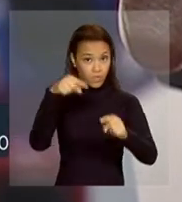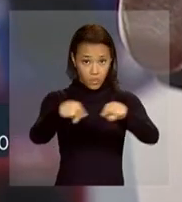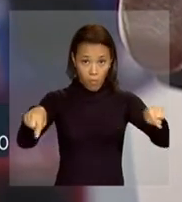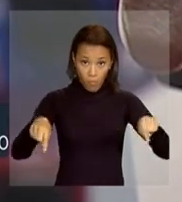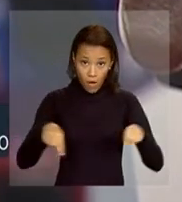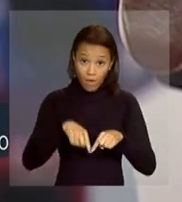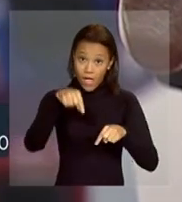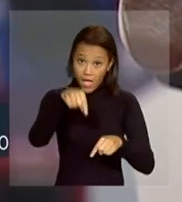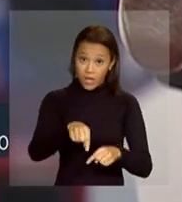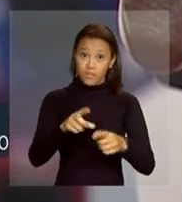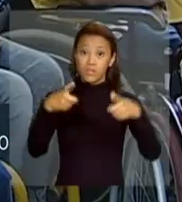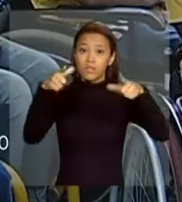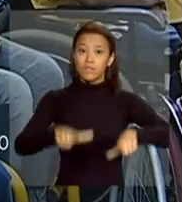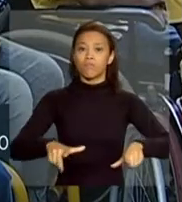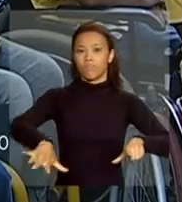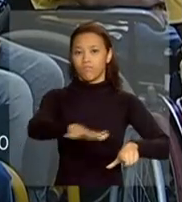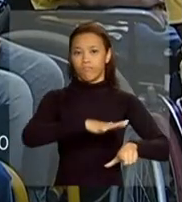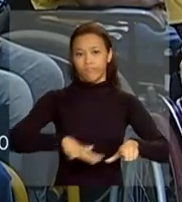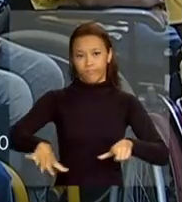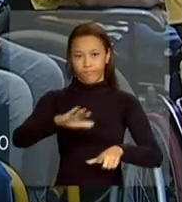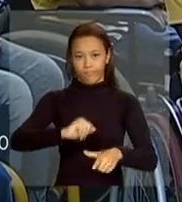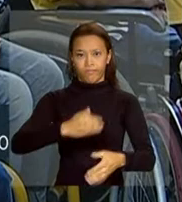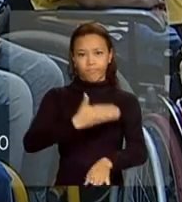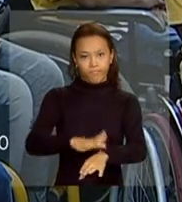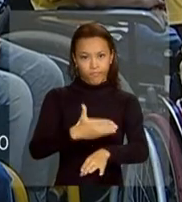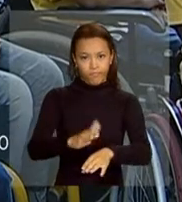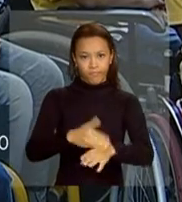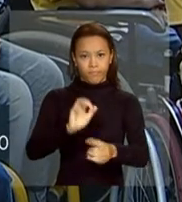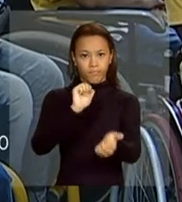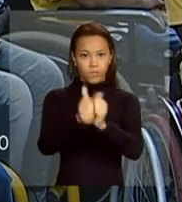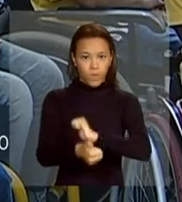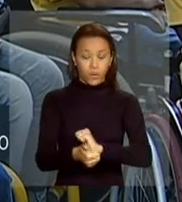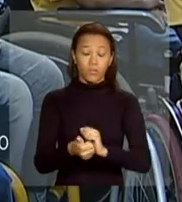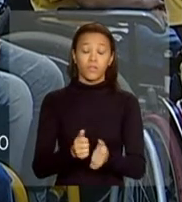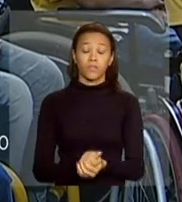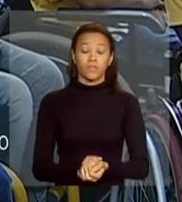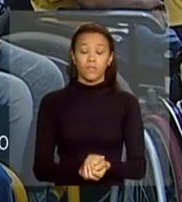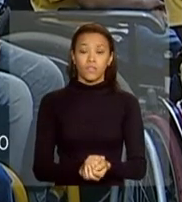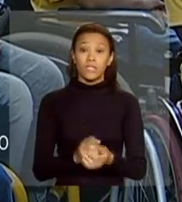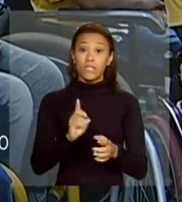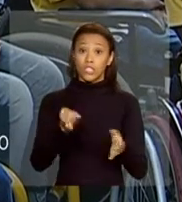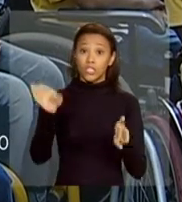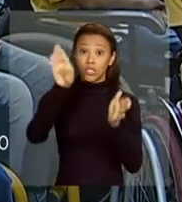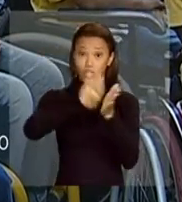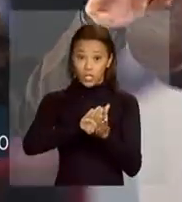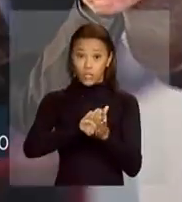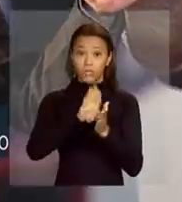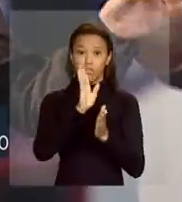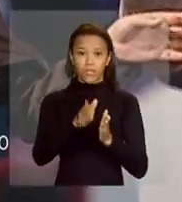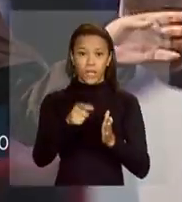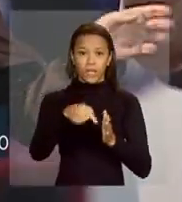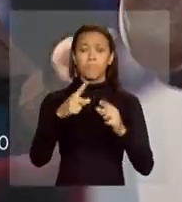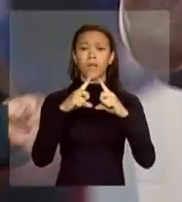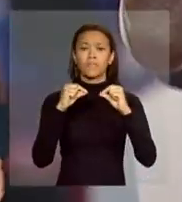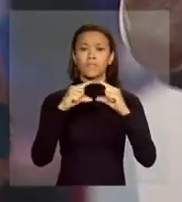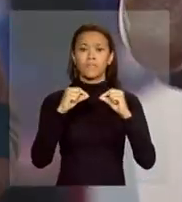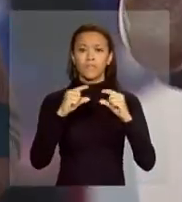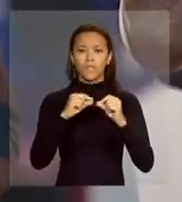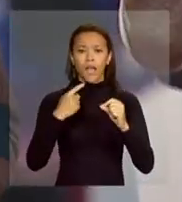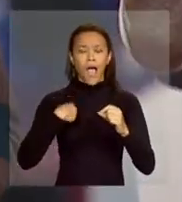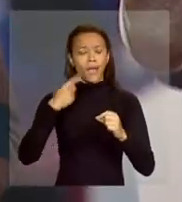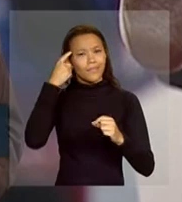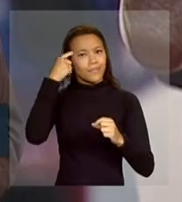esse centro paraolímpico E aí logo chegando em Brasília levei